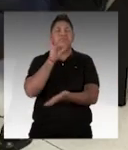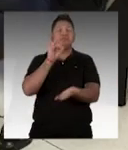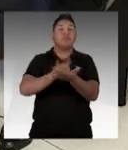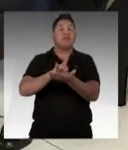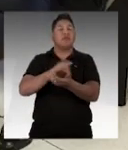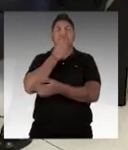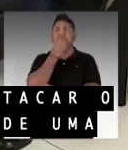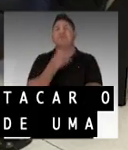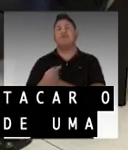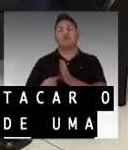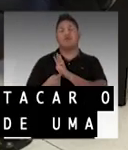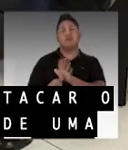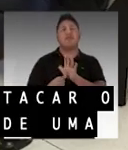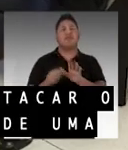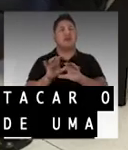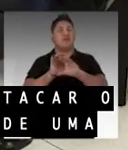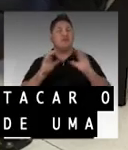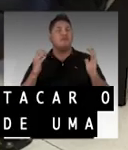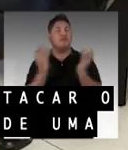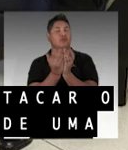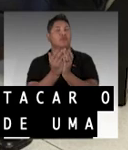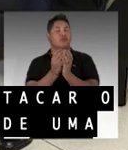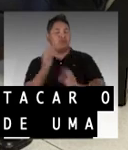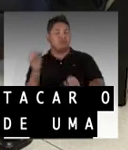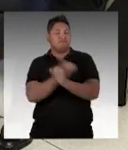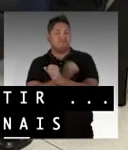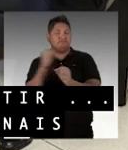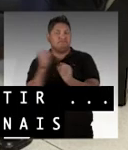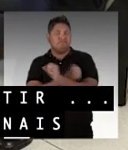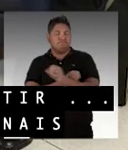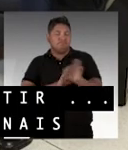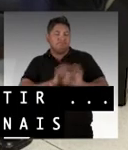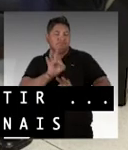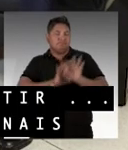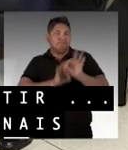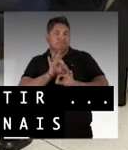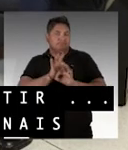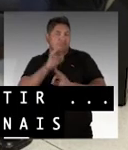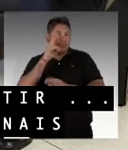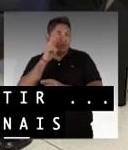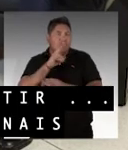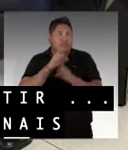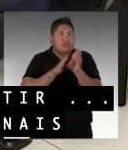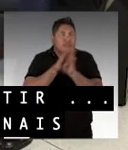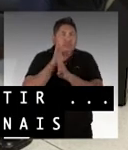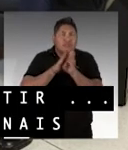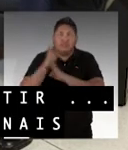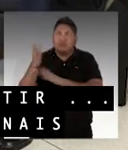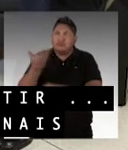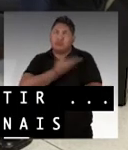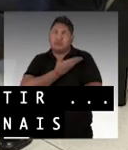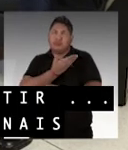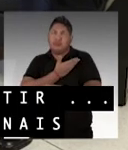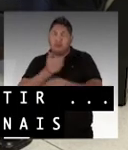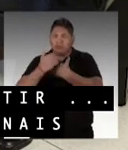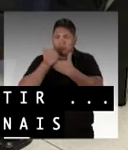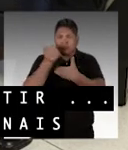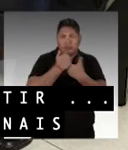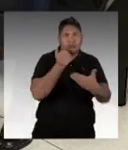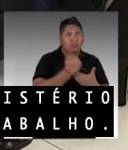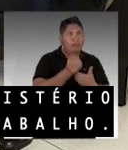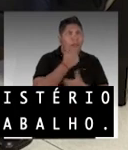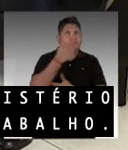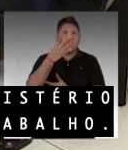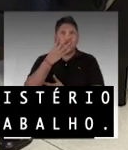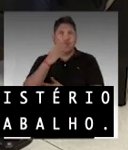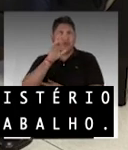implementado? Muito bom você destacar o aspecto coletivo de uma construção feita a partir da ouvida dos colegas nas 24 regionais do